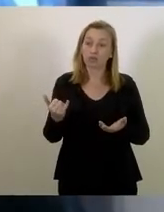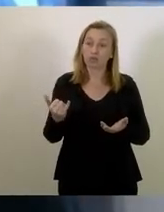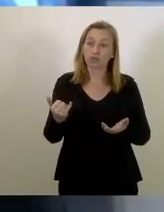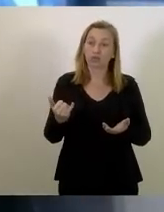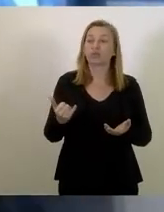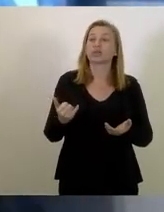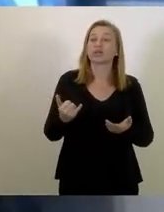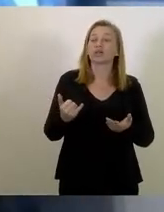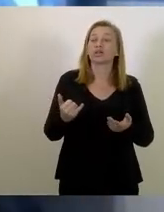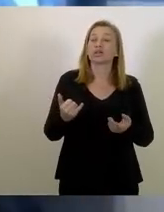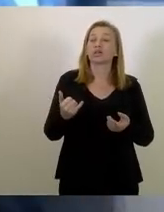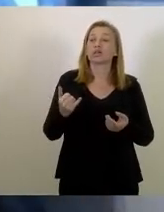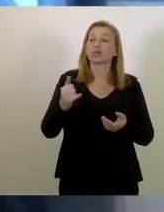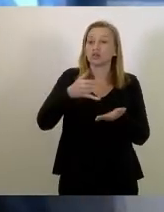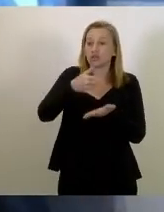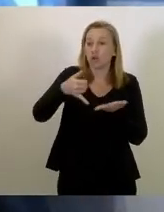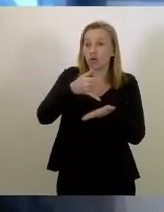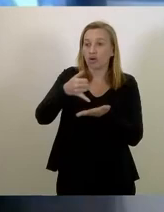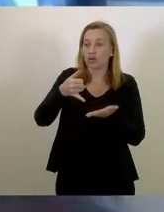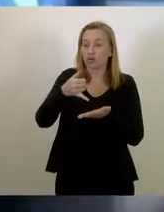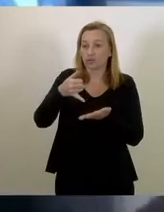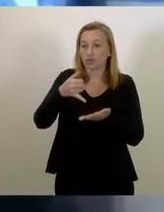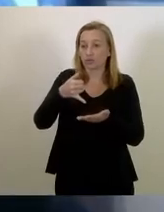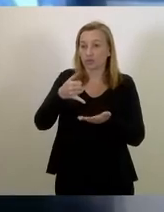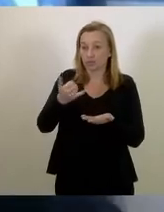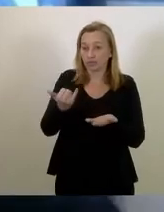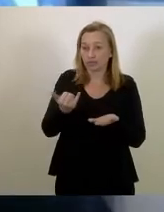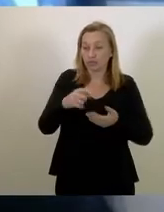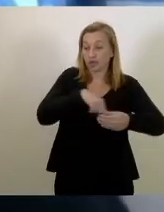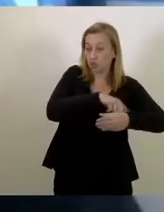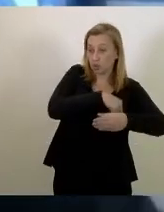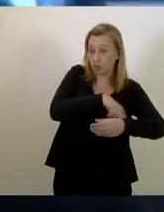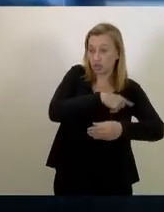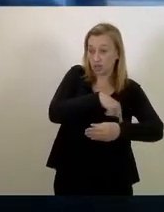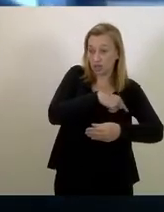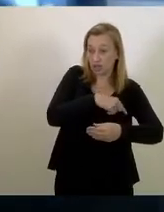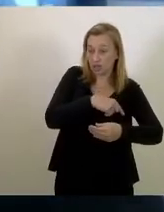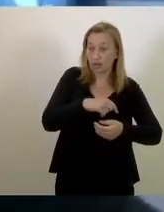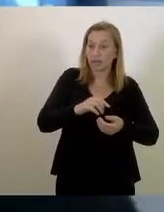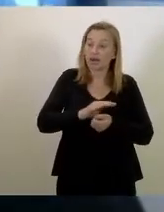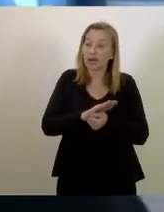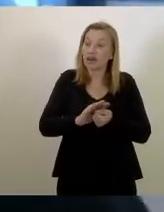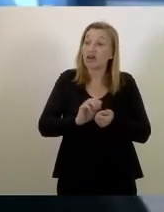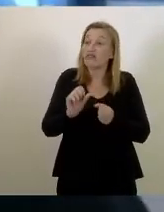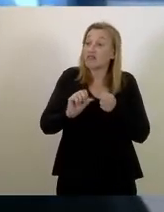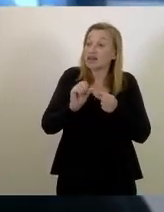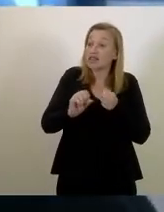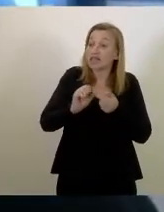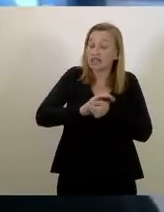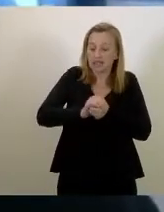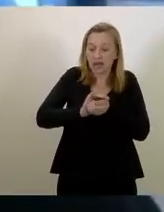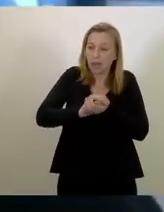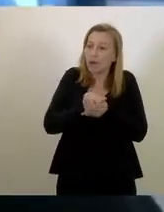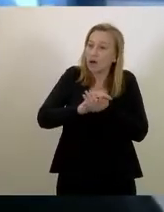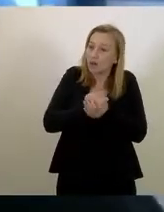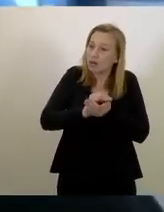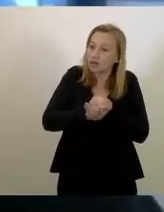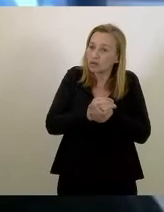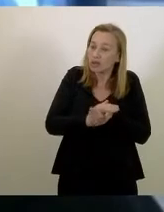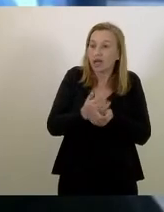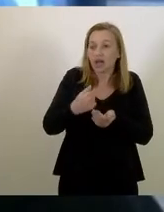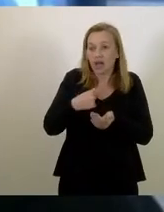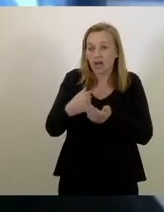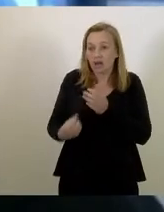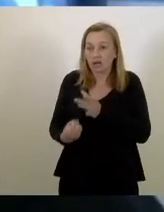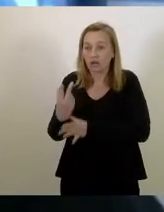sabão para fazer biodiesel na verdade eu implantei quando fui secretário estadual do ambiente o PROV